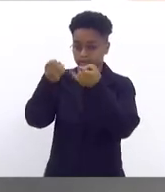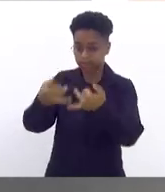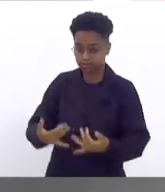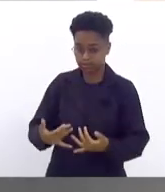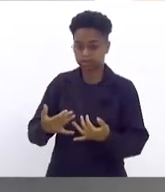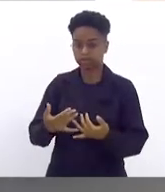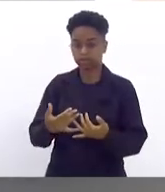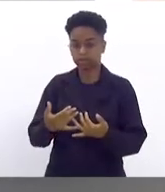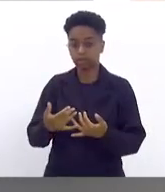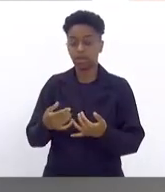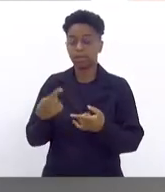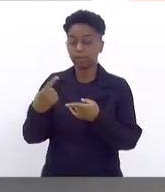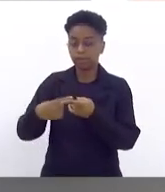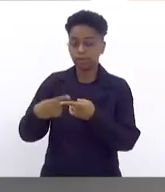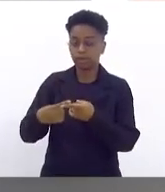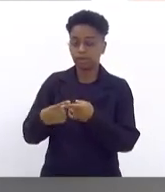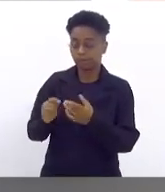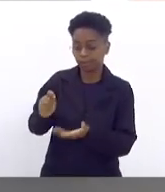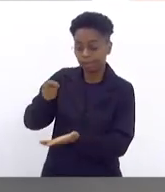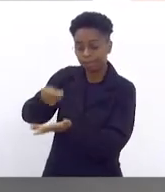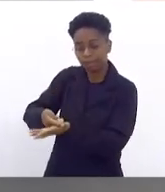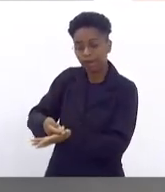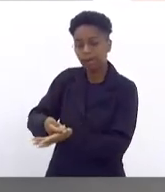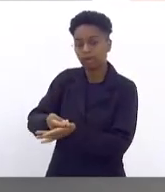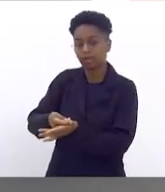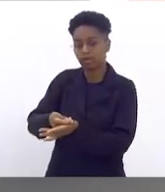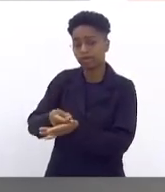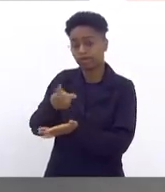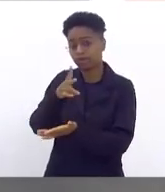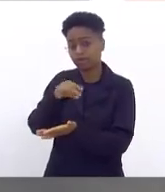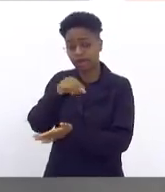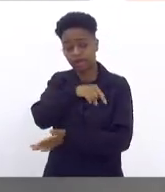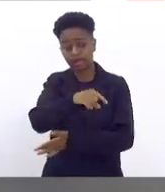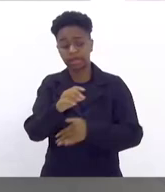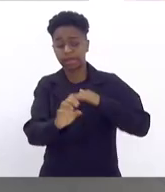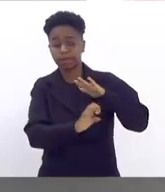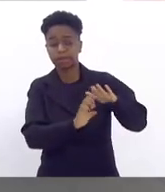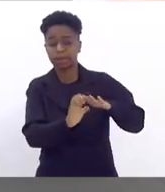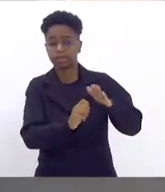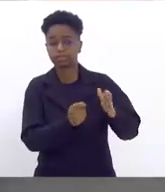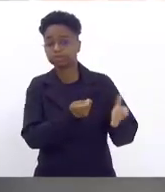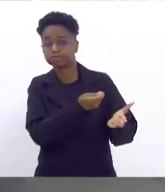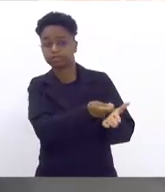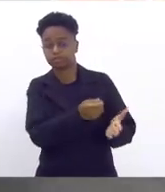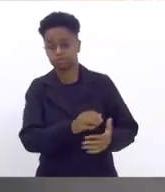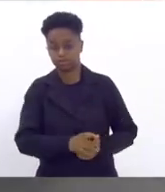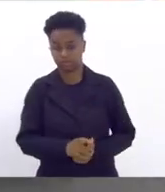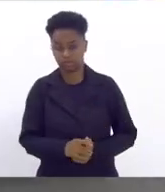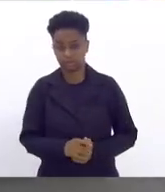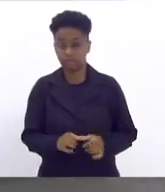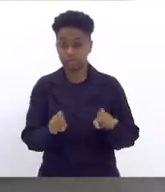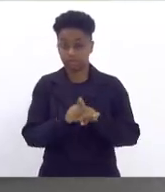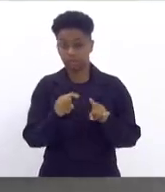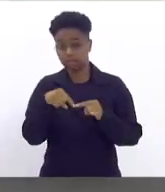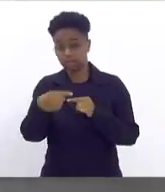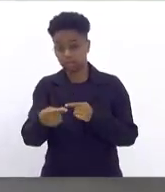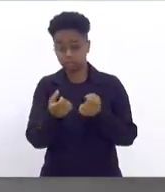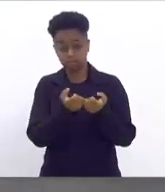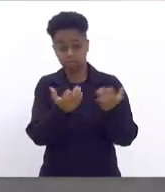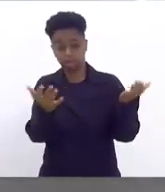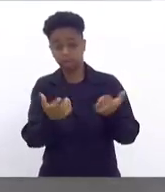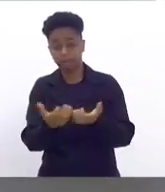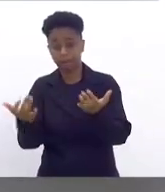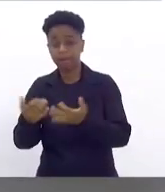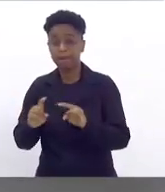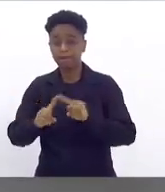que esse custo será, né, arcado pela concessionária e distribuído nas estações. Mas é